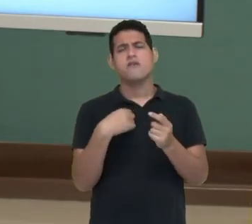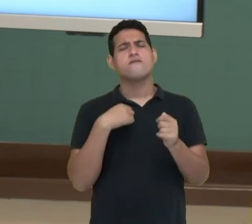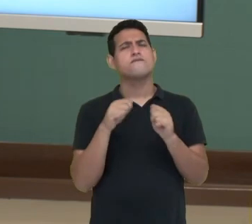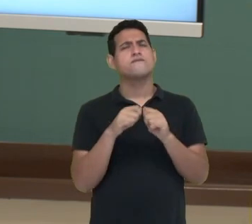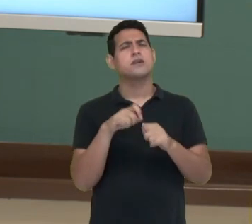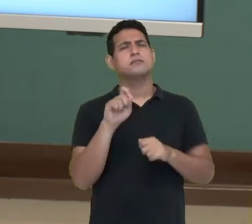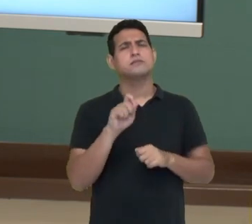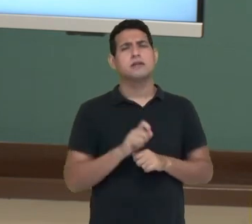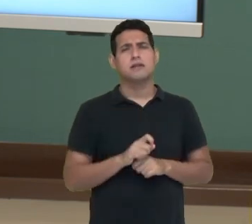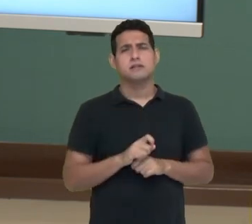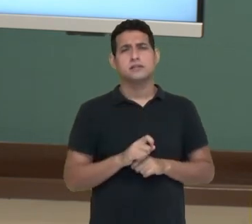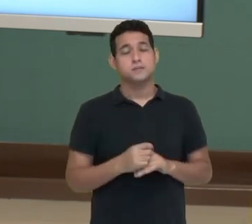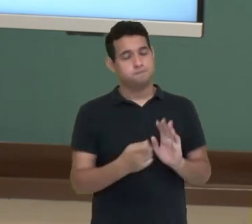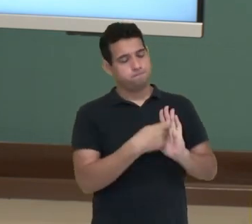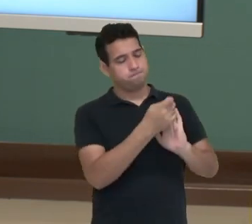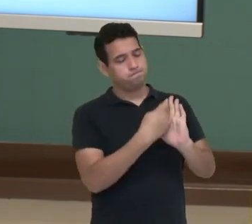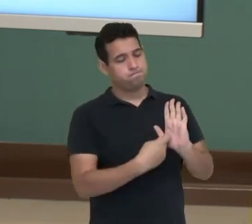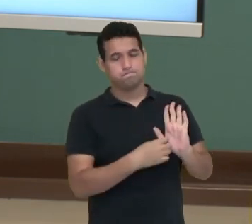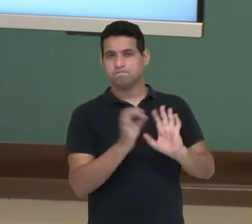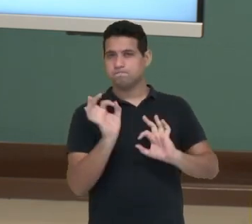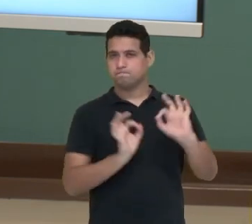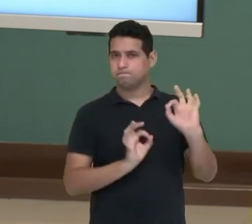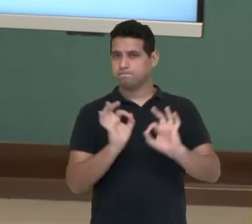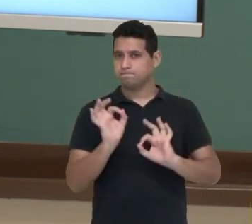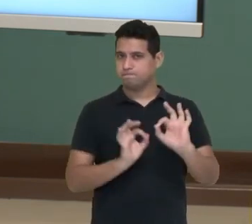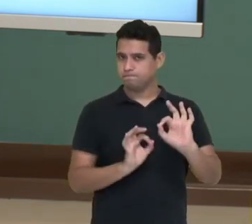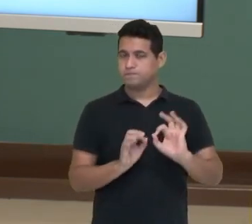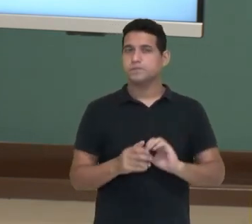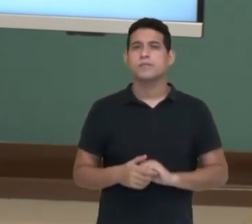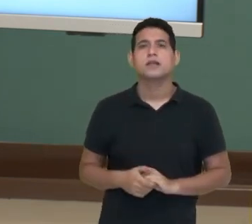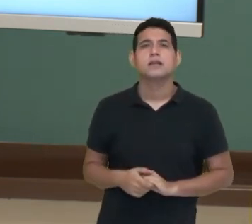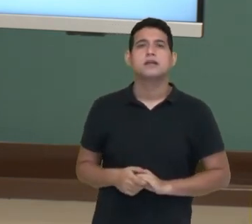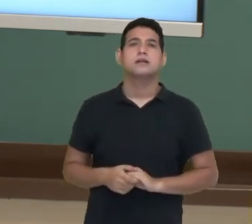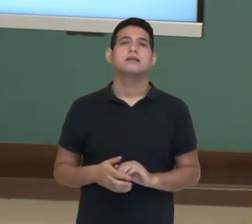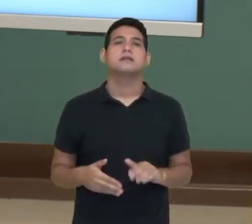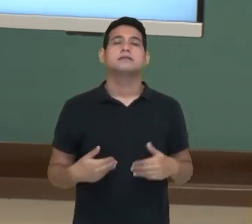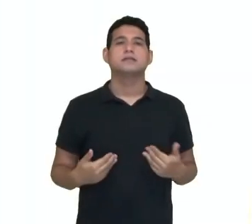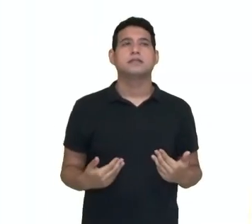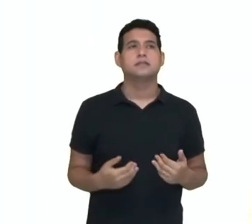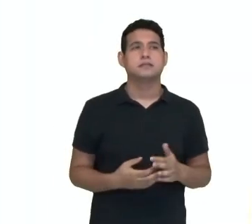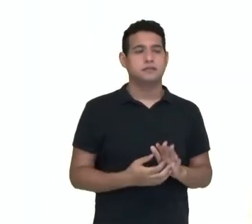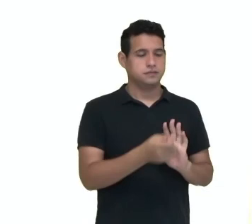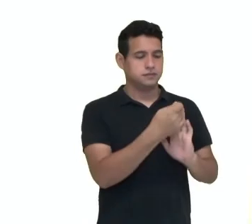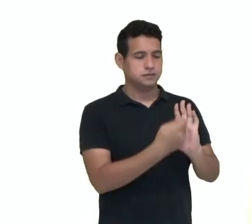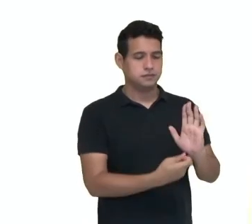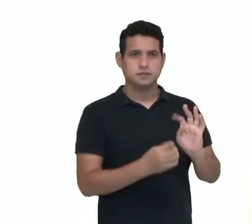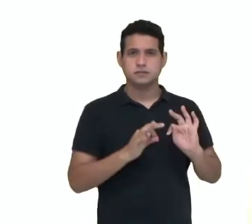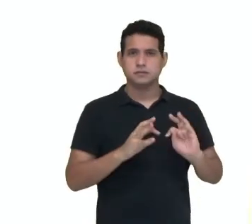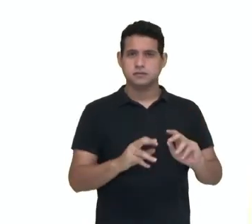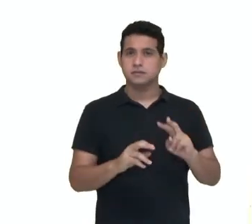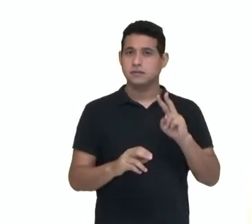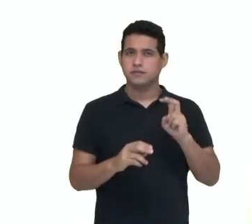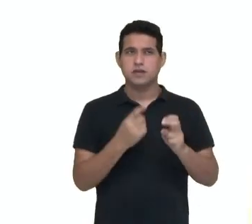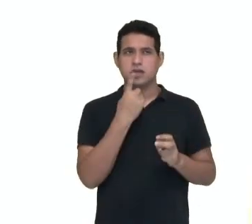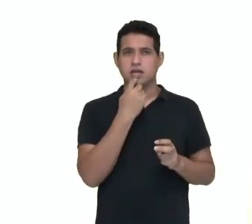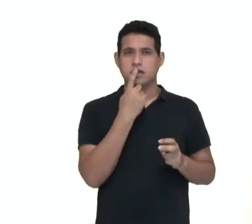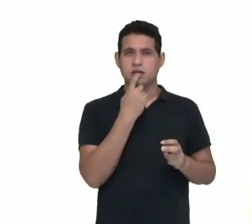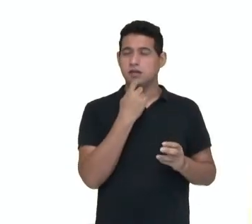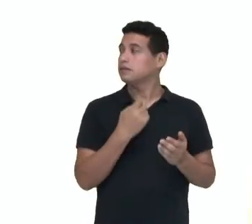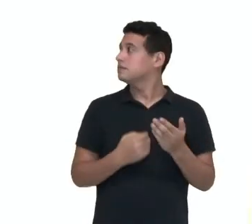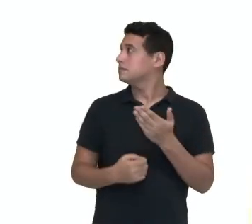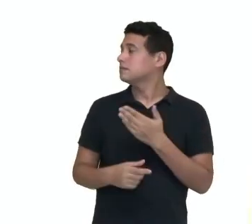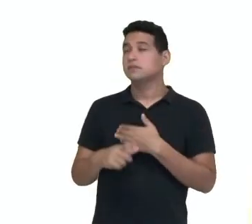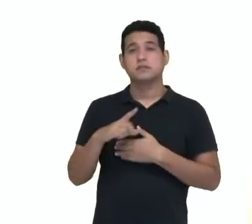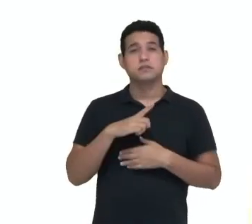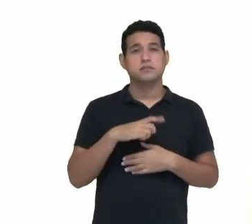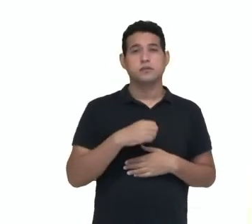faço? Marco no plano cartesiano, tá bom? Então, olha aqui, marcando os pontos aqui, olha essa vermelha aqui, ó. Eu tenho o ponto